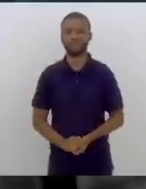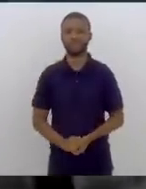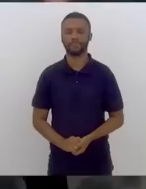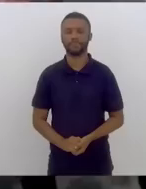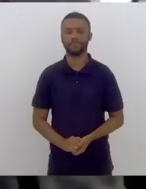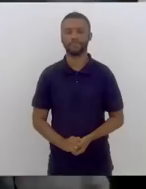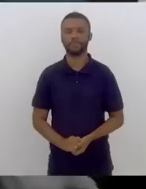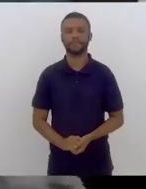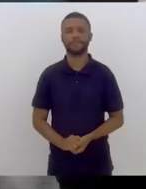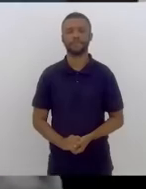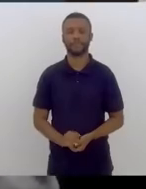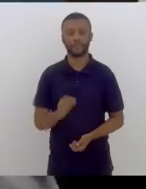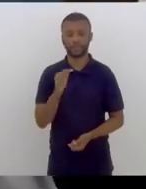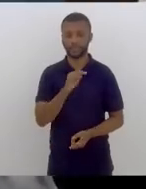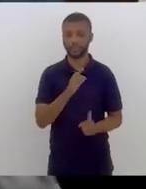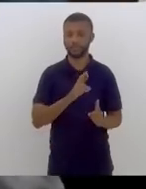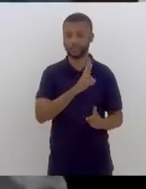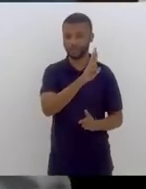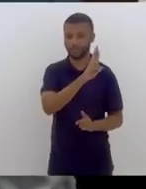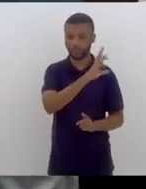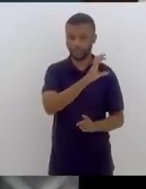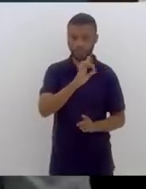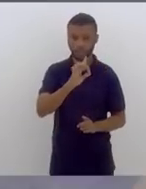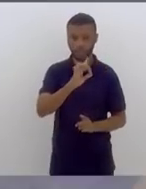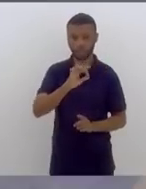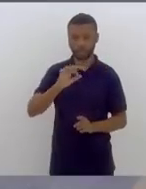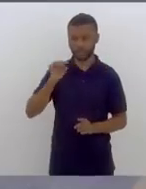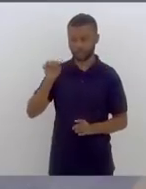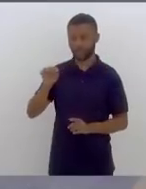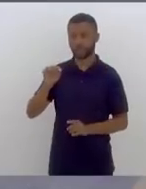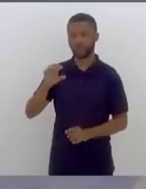correia o Coronel Alex